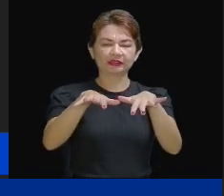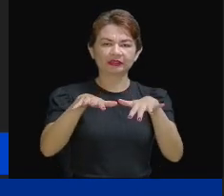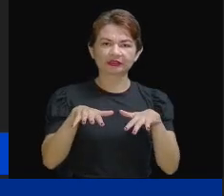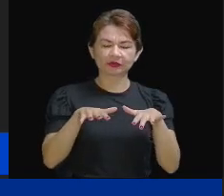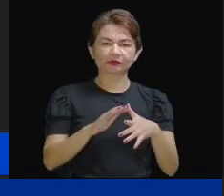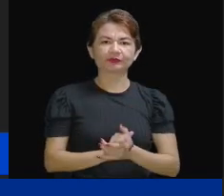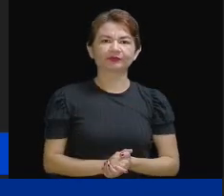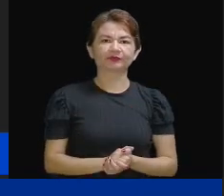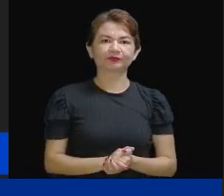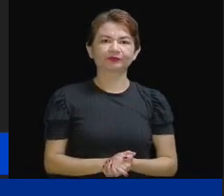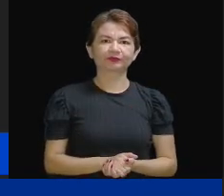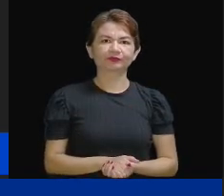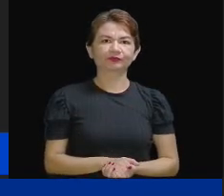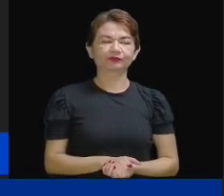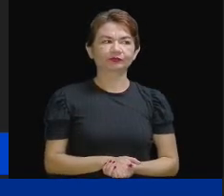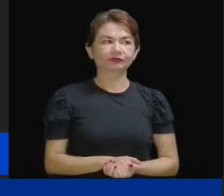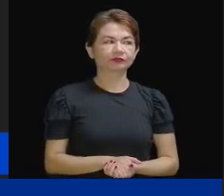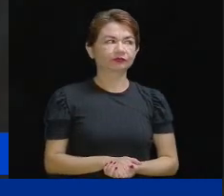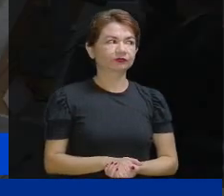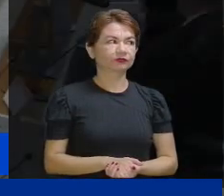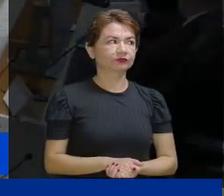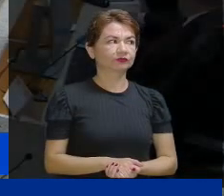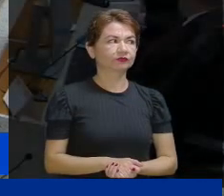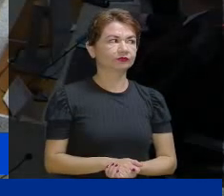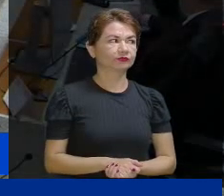encerrada a presente sessão.